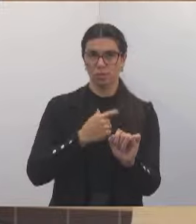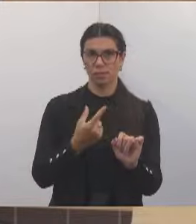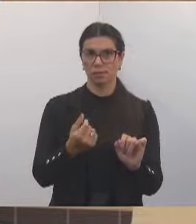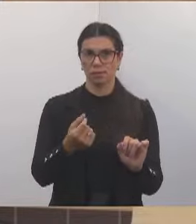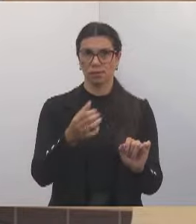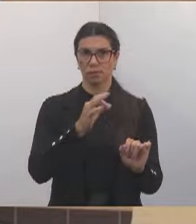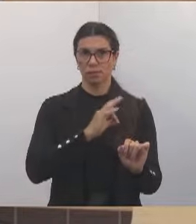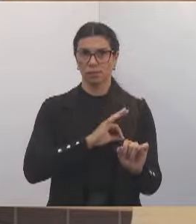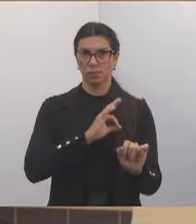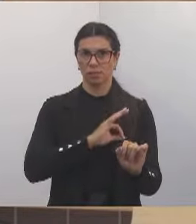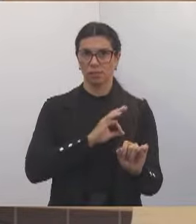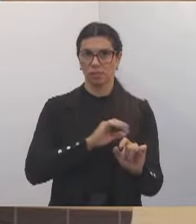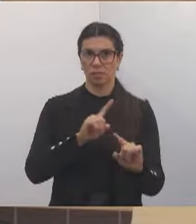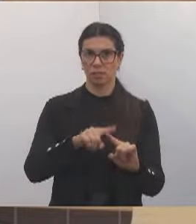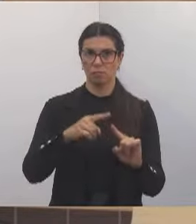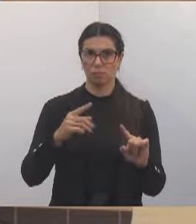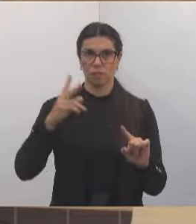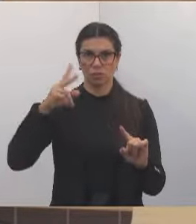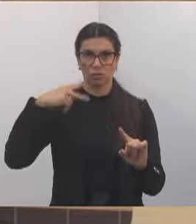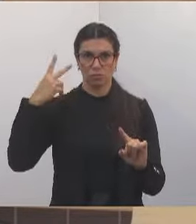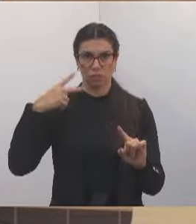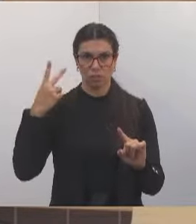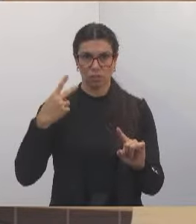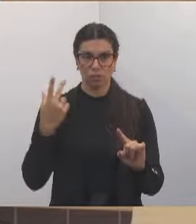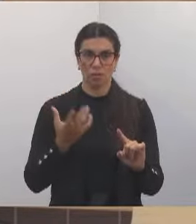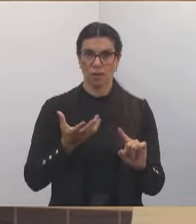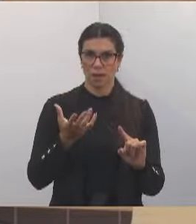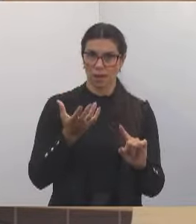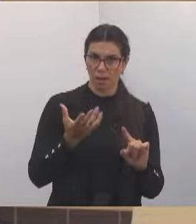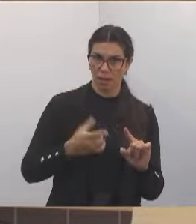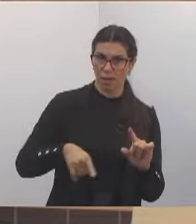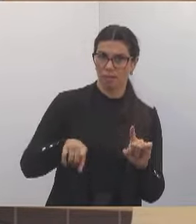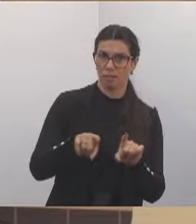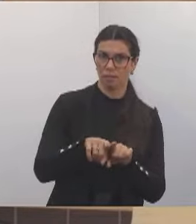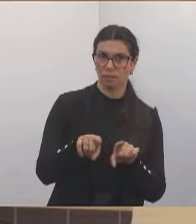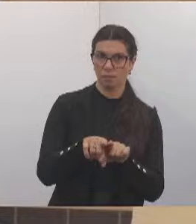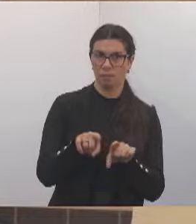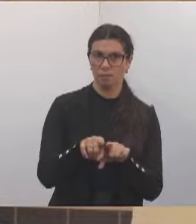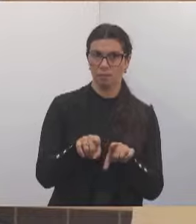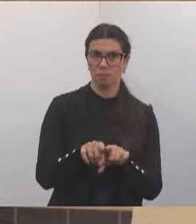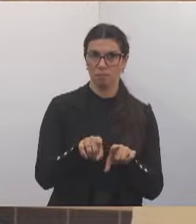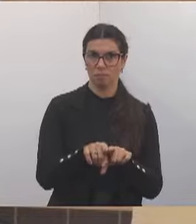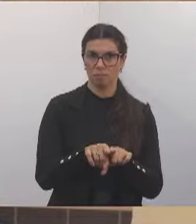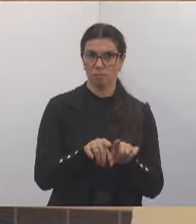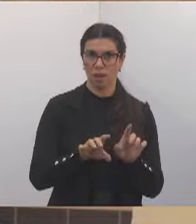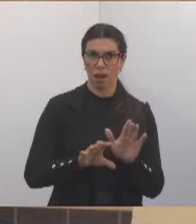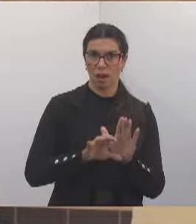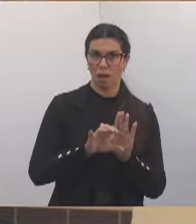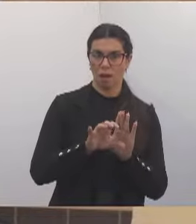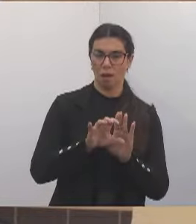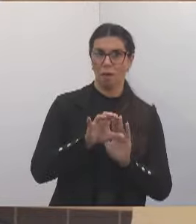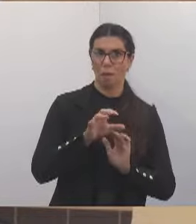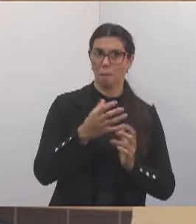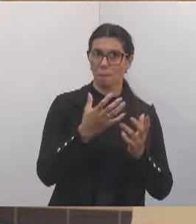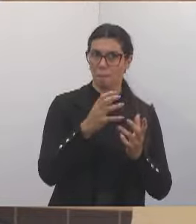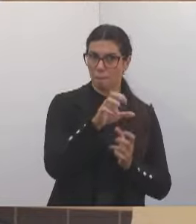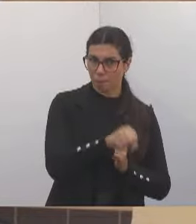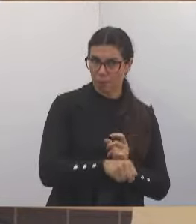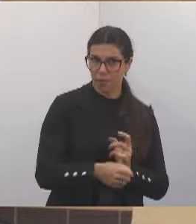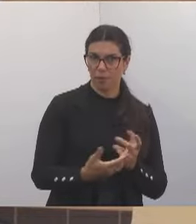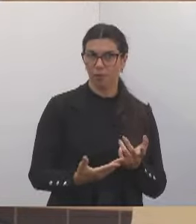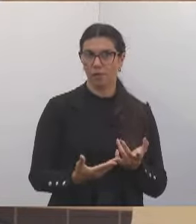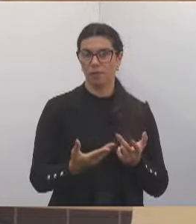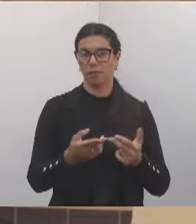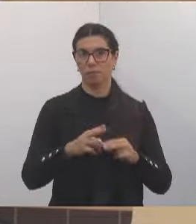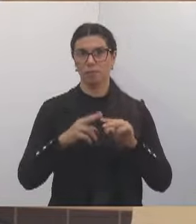totalmente inaceitável, é uma prática que não diz respeito à administração pública, não diz respeito